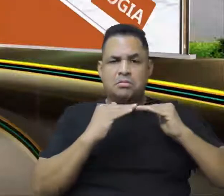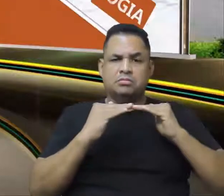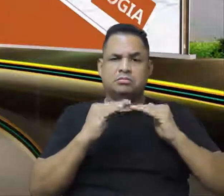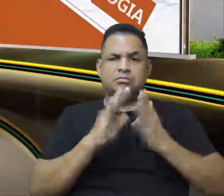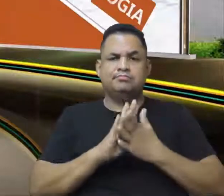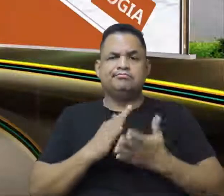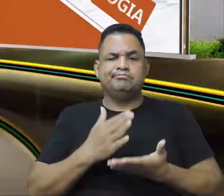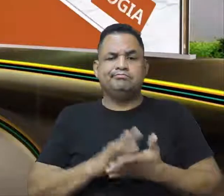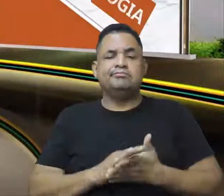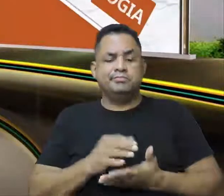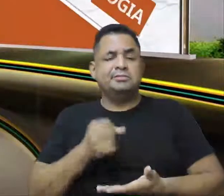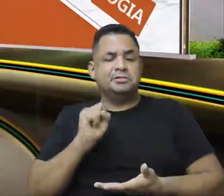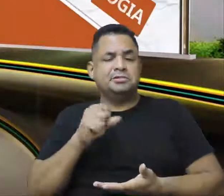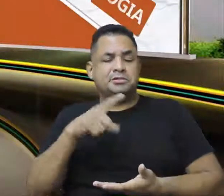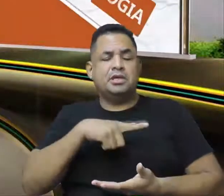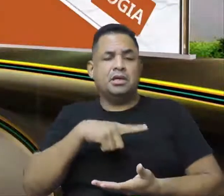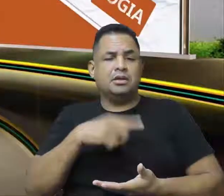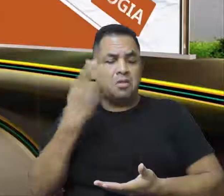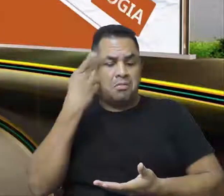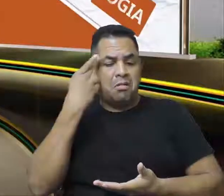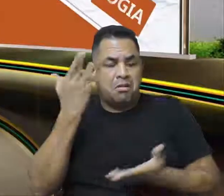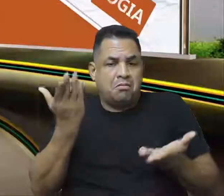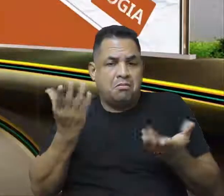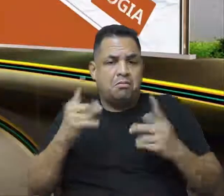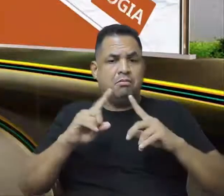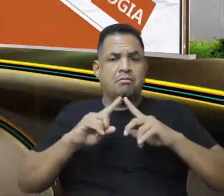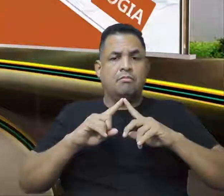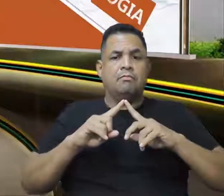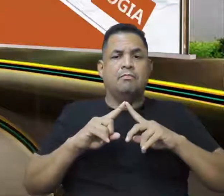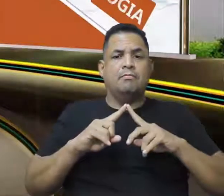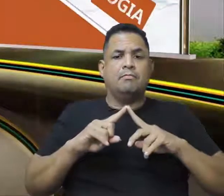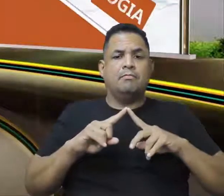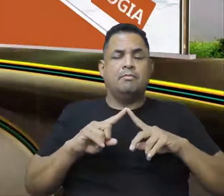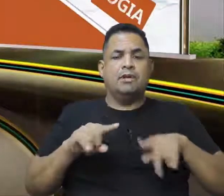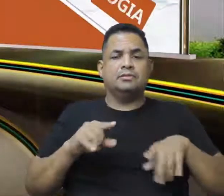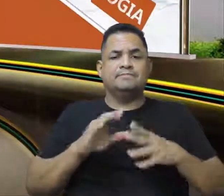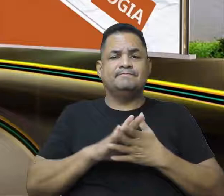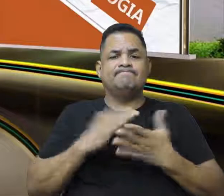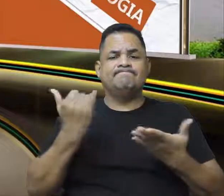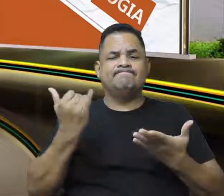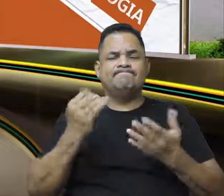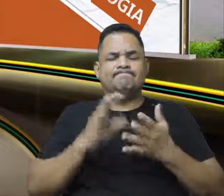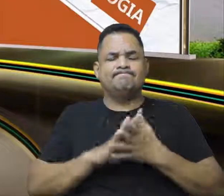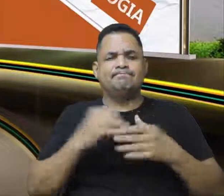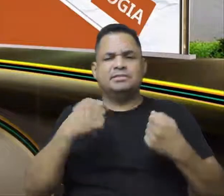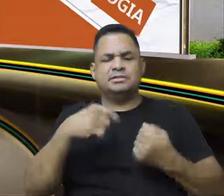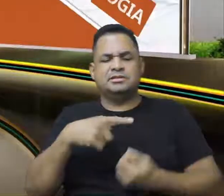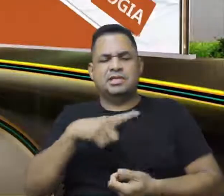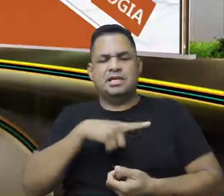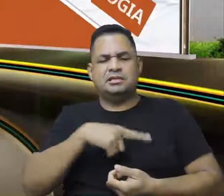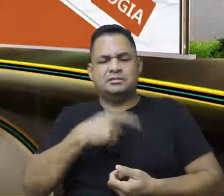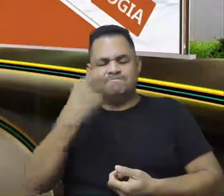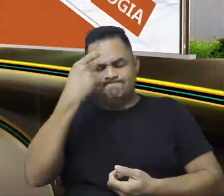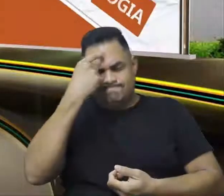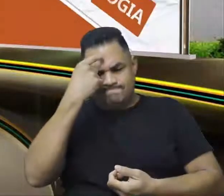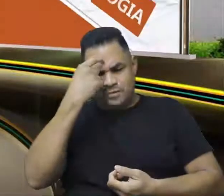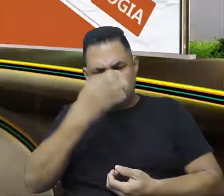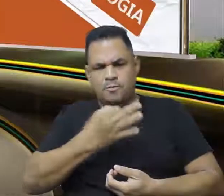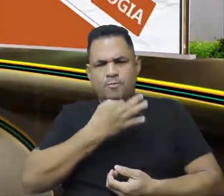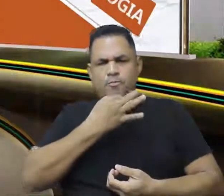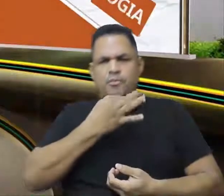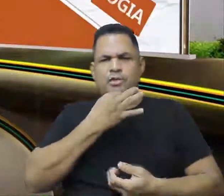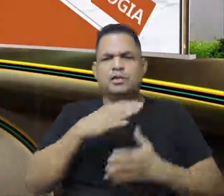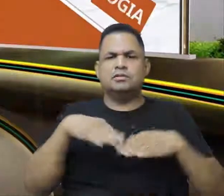que isso existe, né? É importante a gente ter essa consciência, essa visão crítica aí, de que a